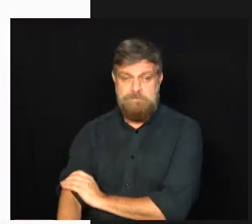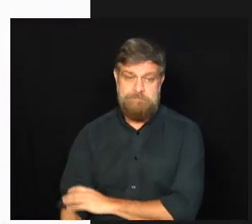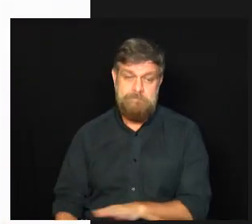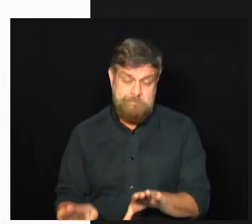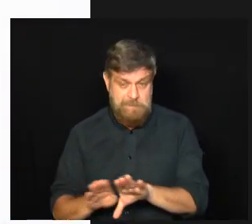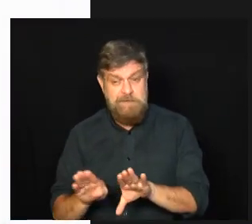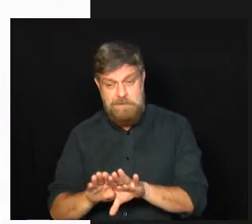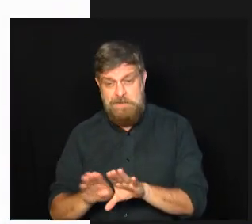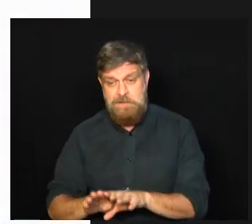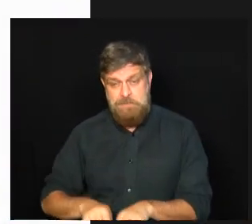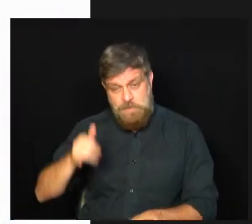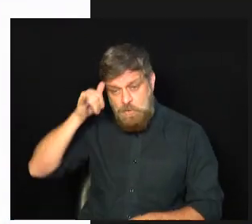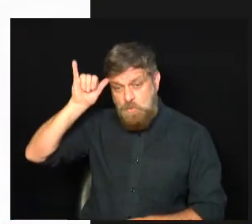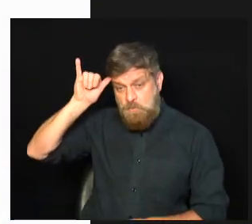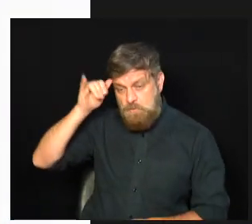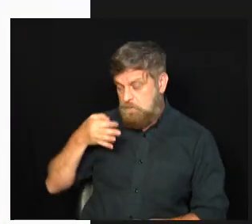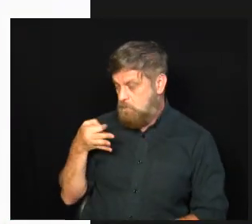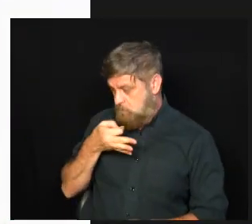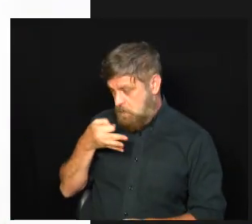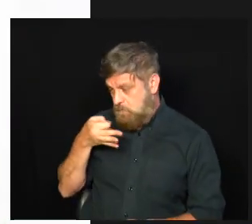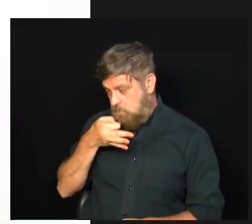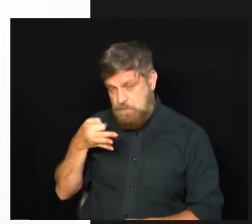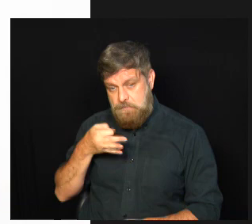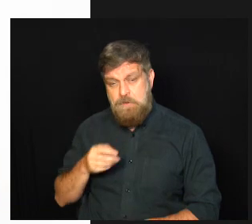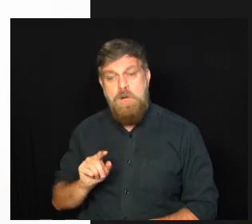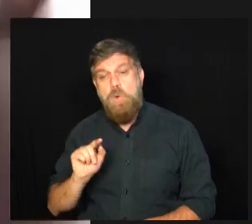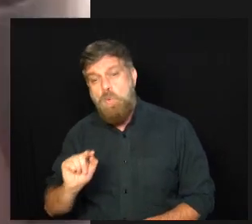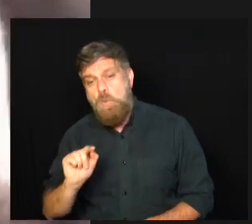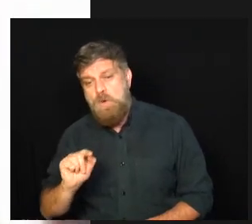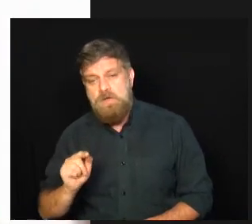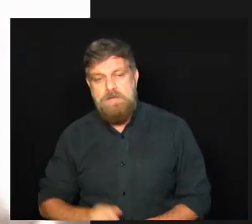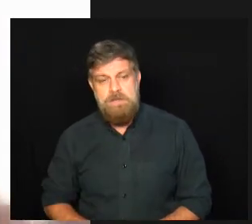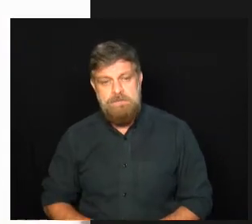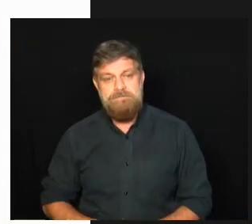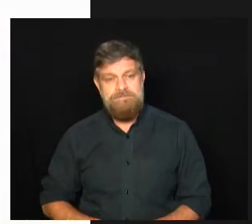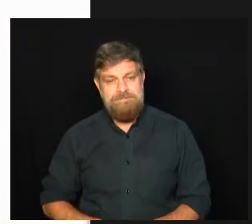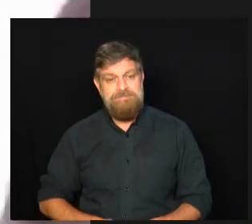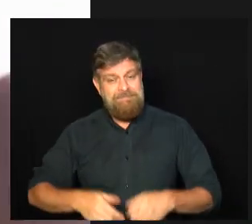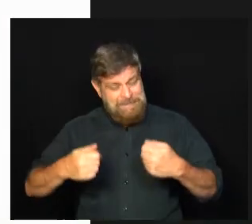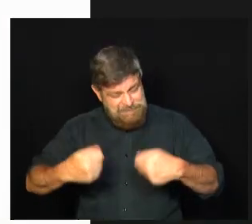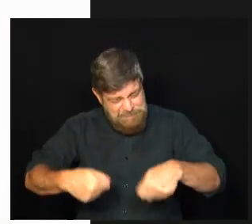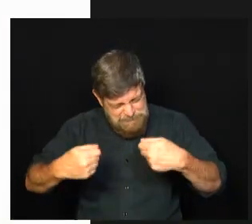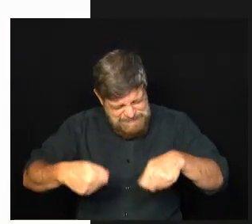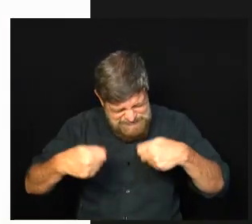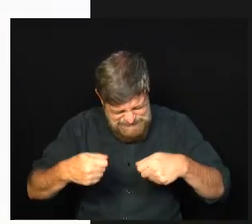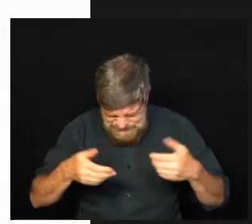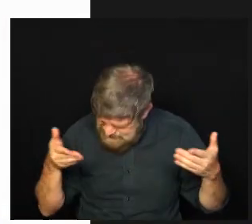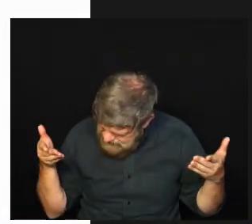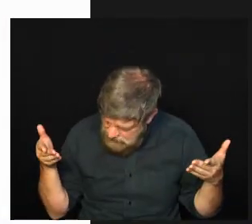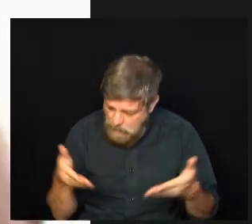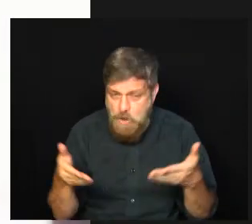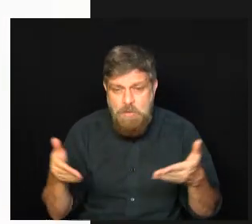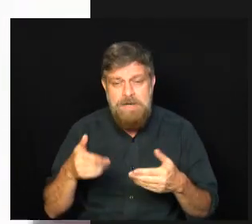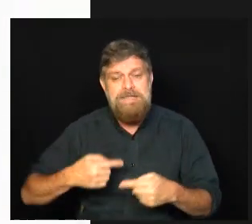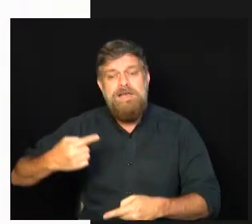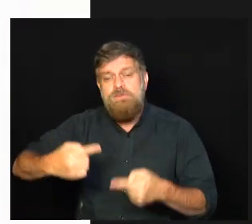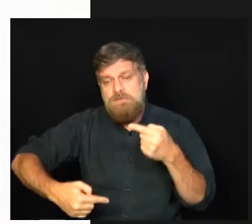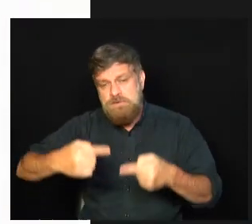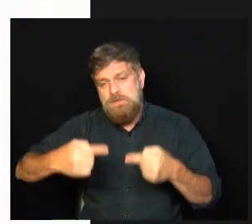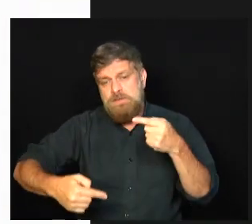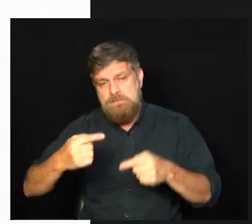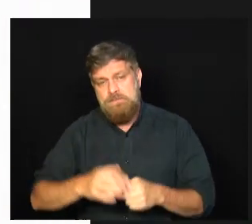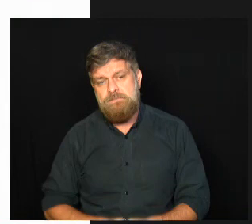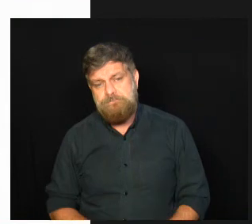aliás, o Paulo Búfalo falou agora há pouco, nunca foi tão necessário um debate sobre